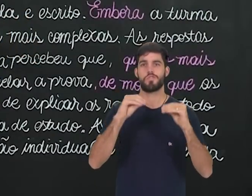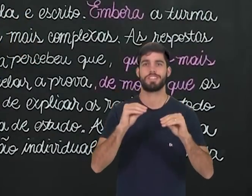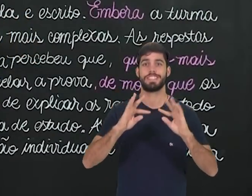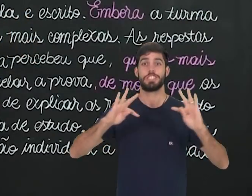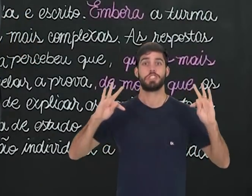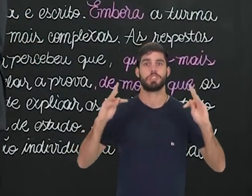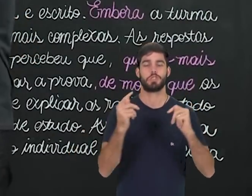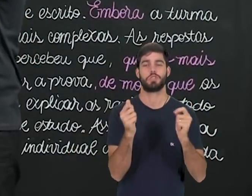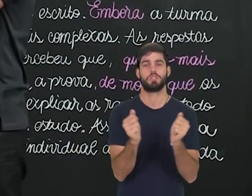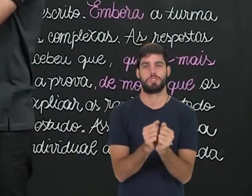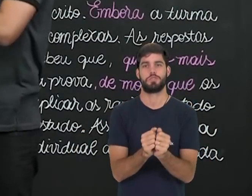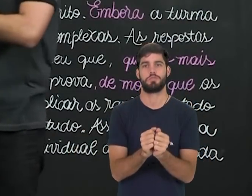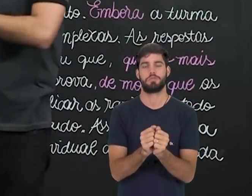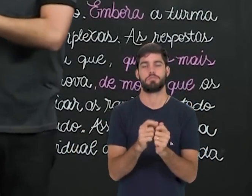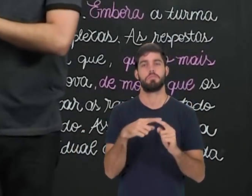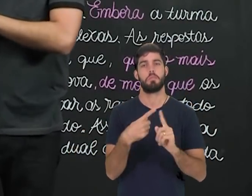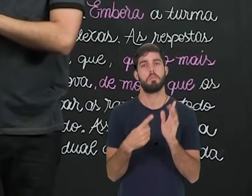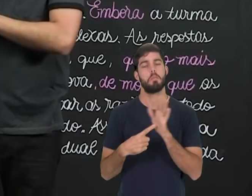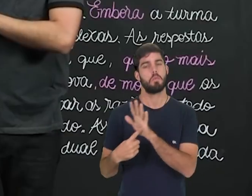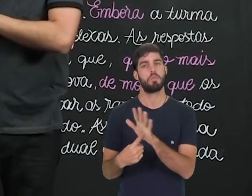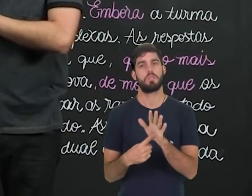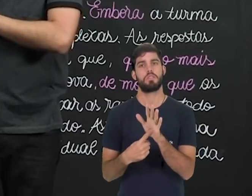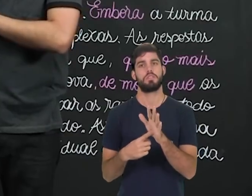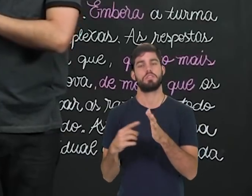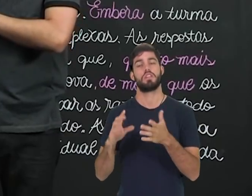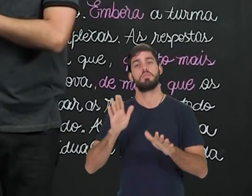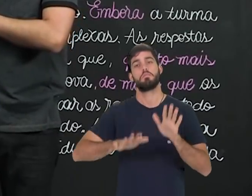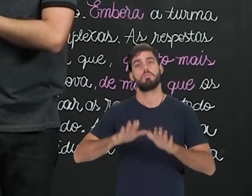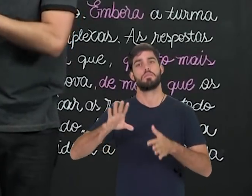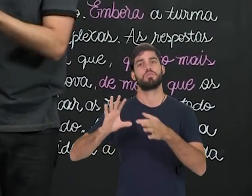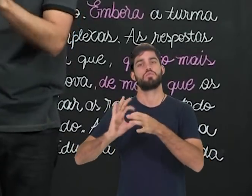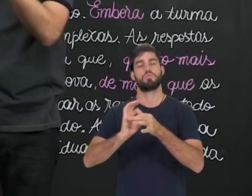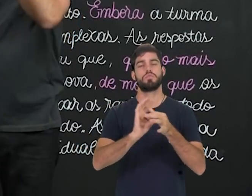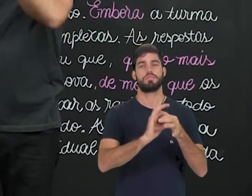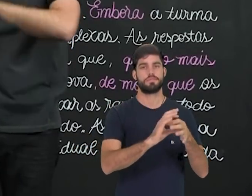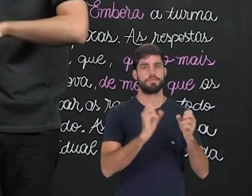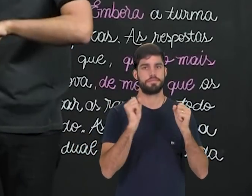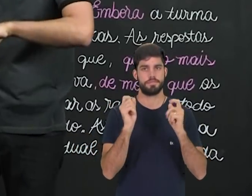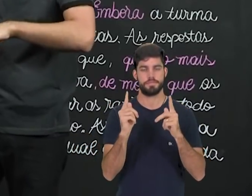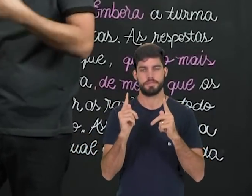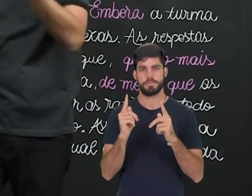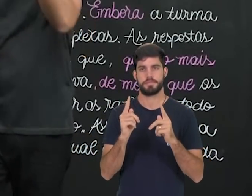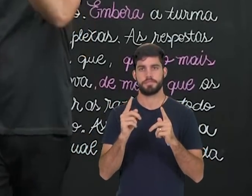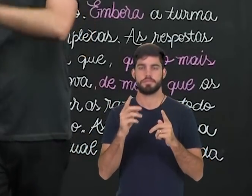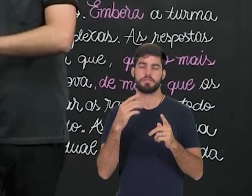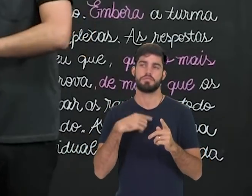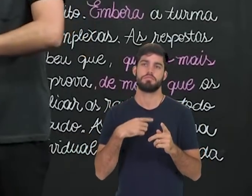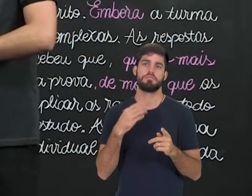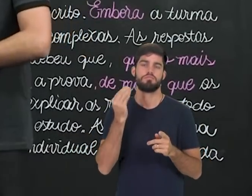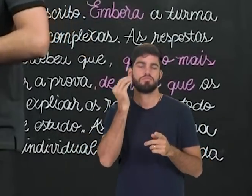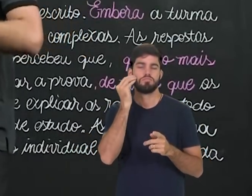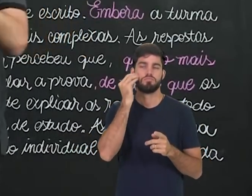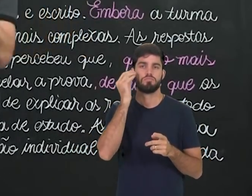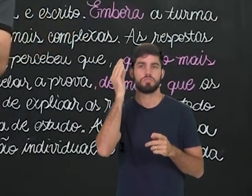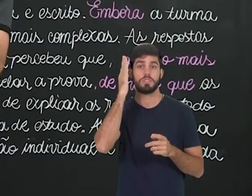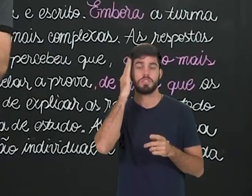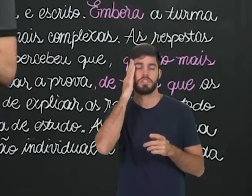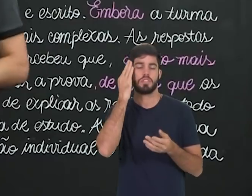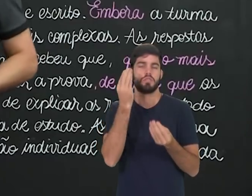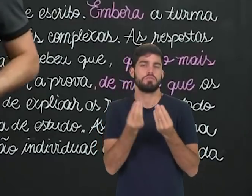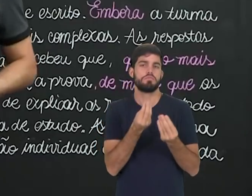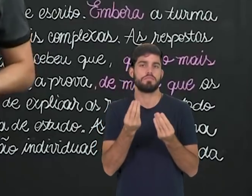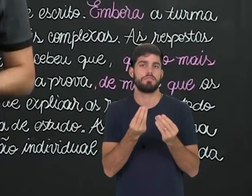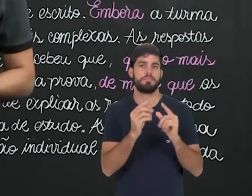mostrar que o que vale mesmo é a aplicação dentro de um contexto, ok? Vamos tentar reconhecer esses padrões, tentar reconhecer as principais,